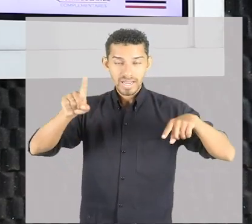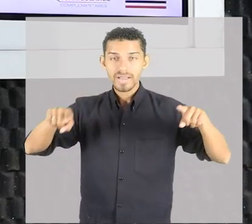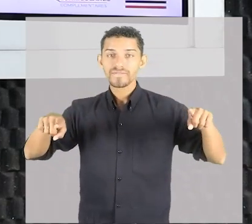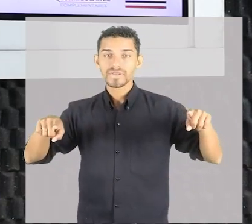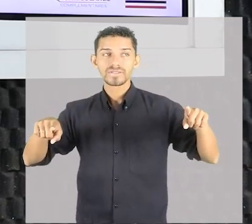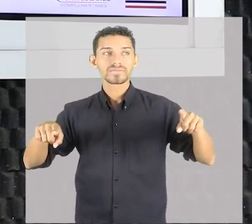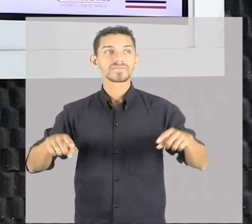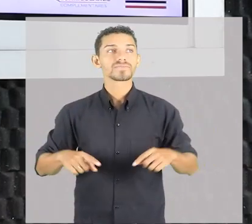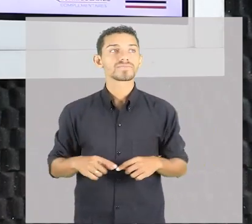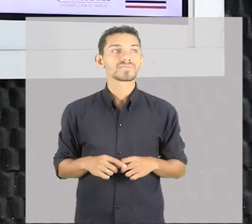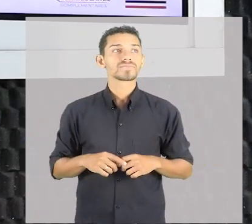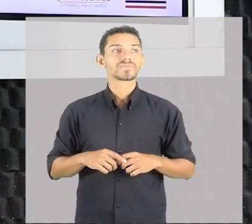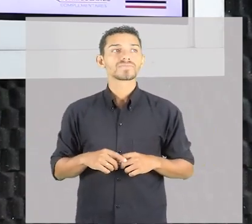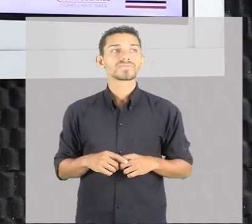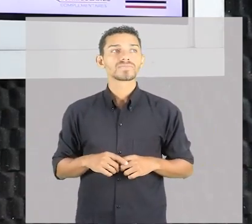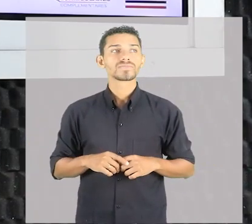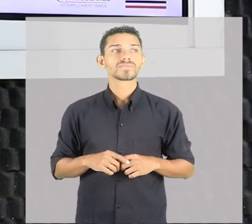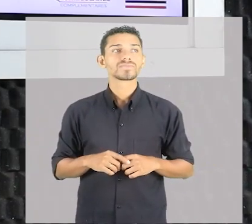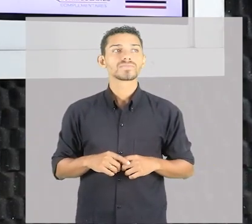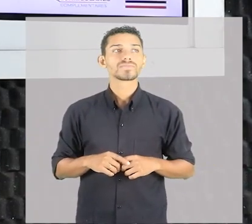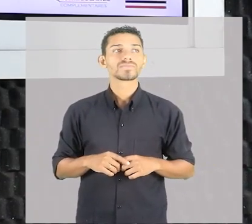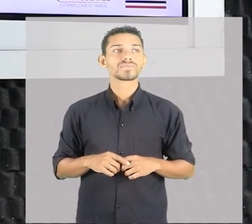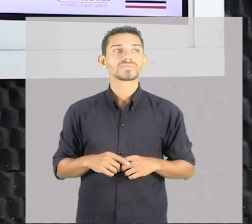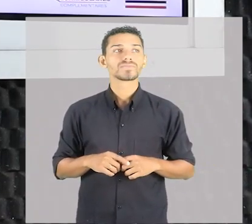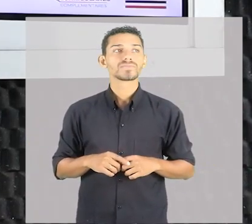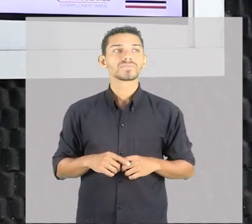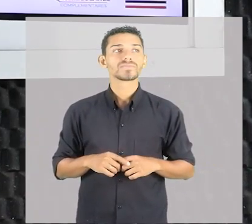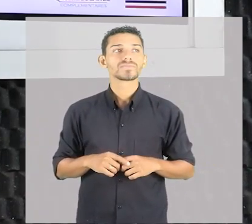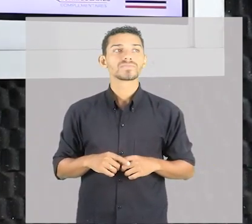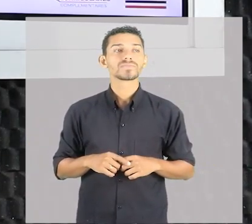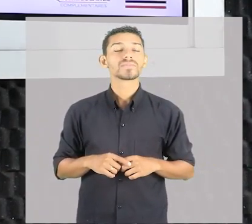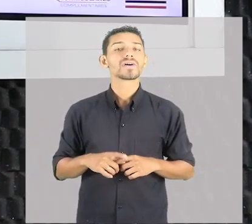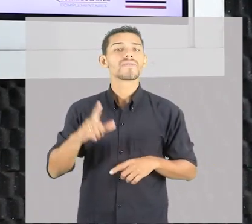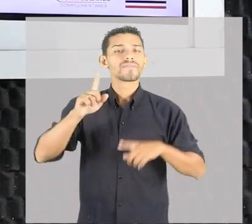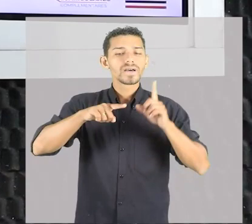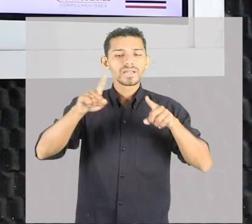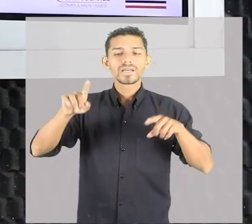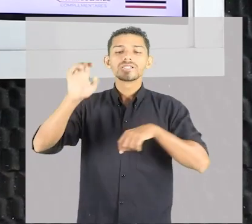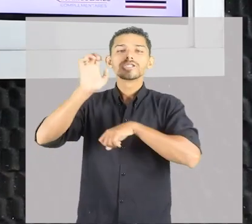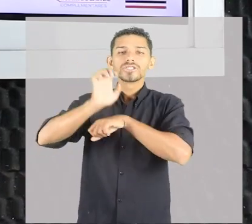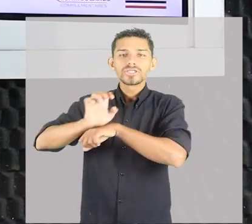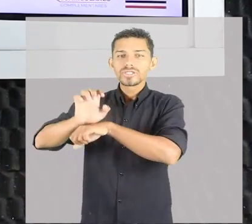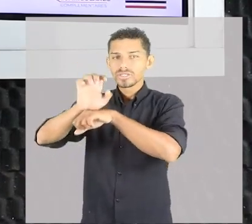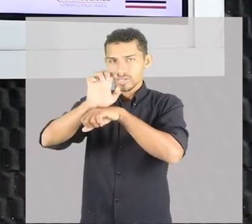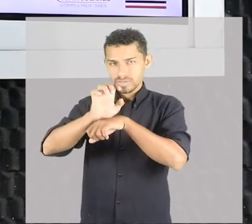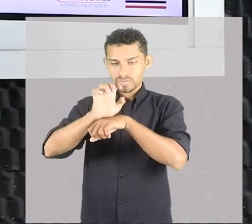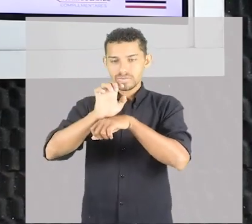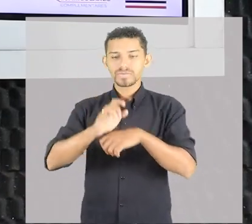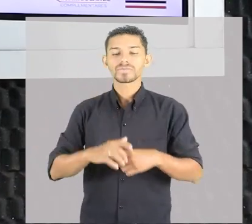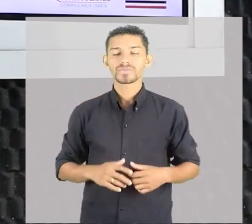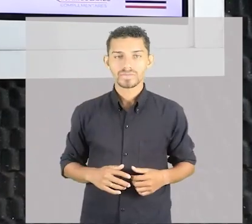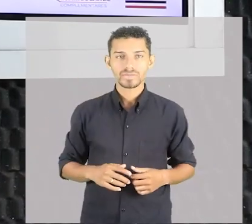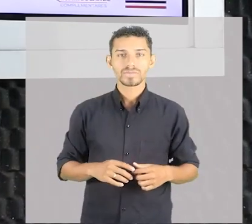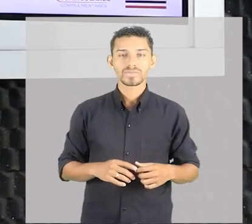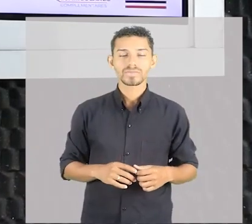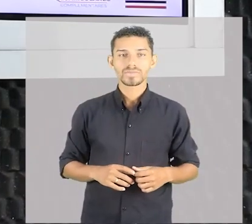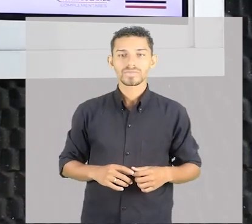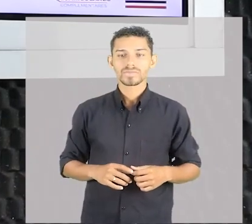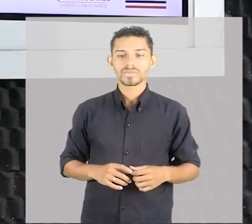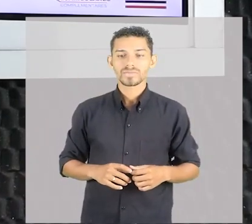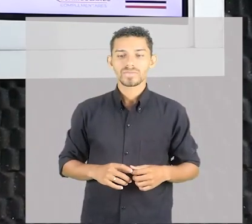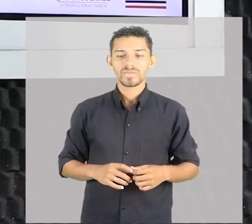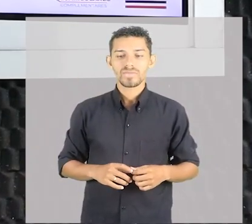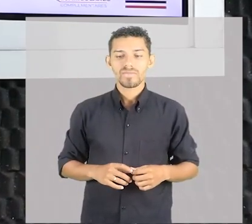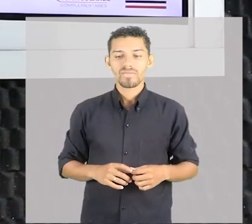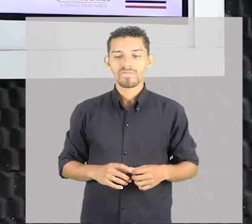variáveis de estado variáveis de estado de um